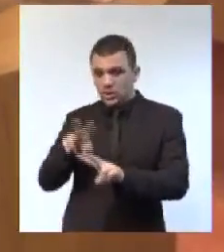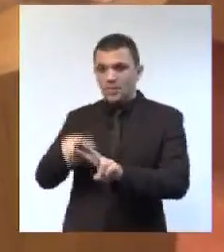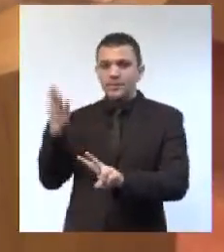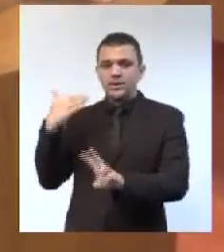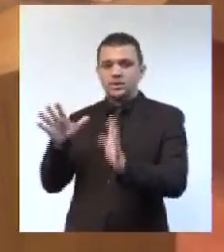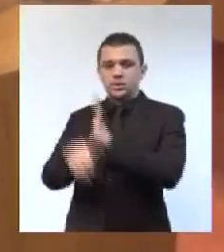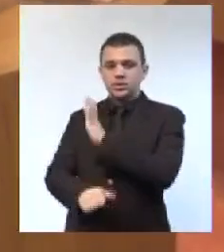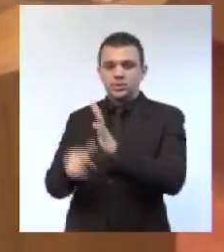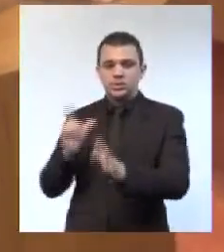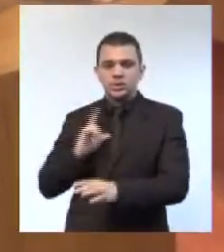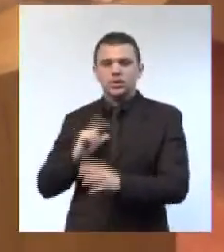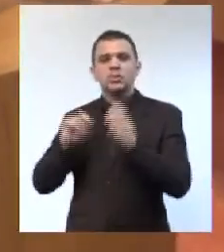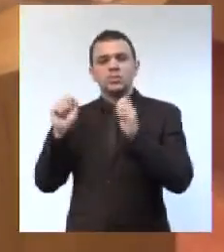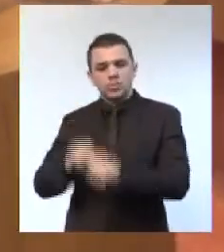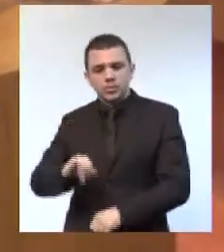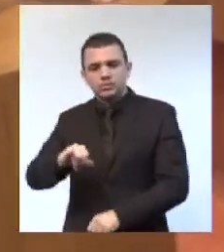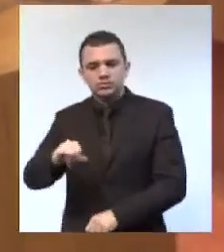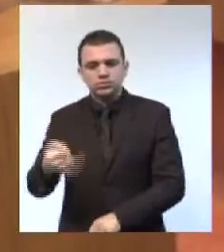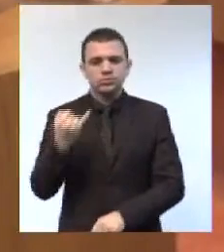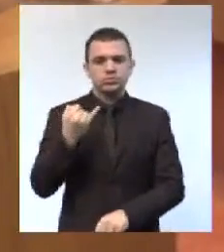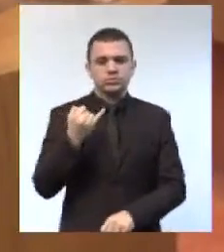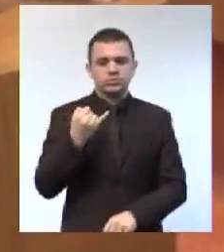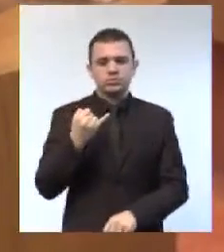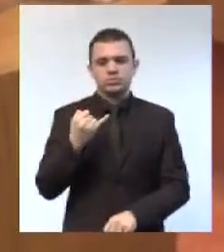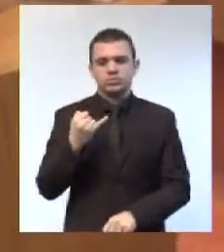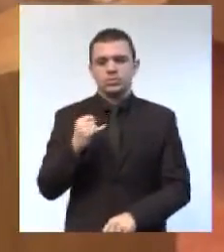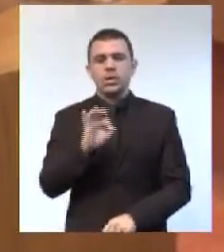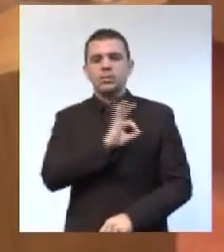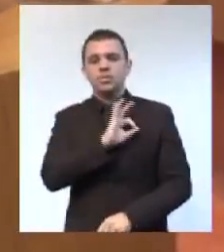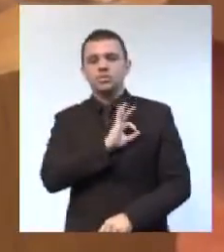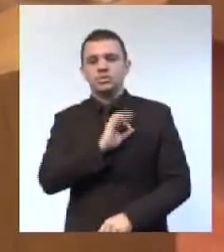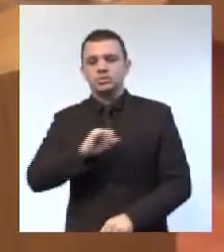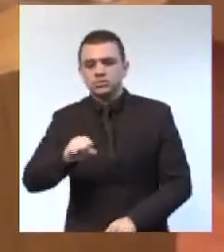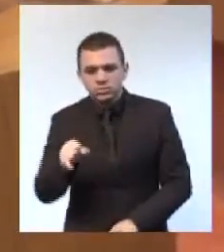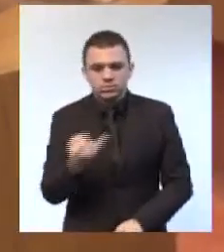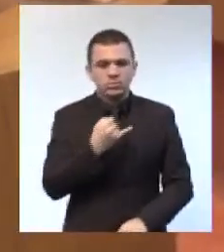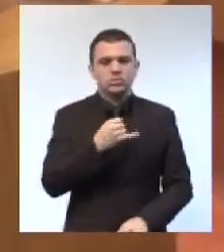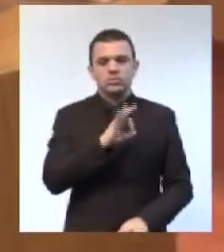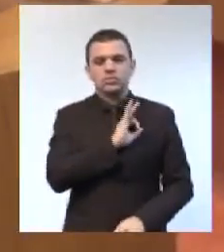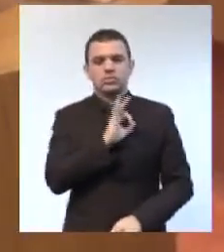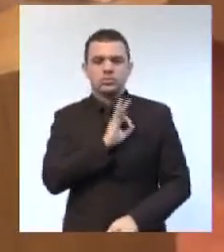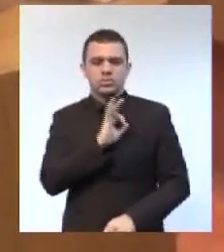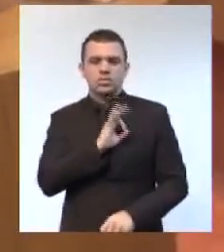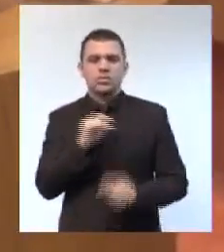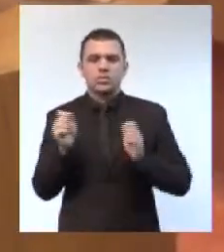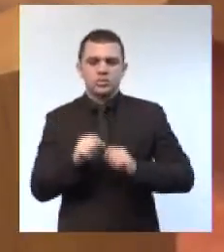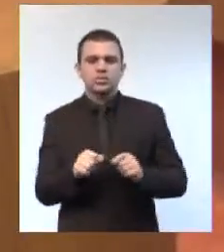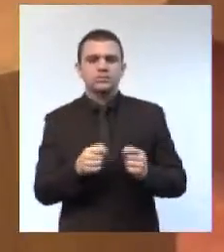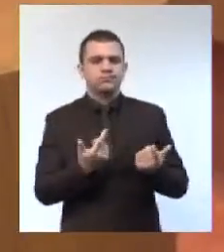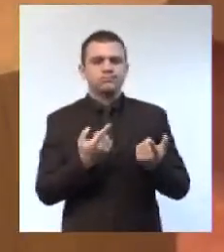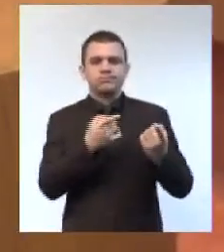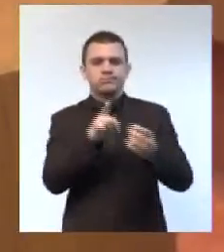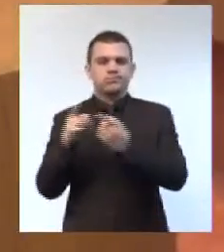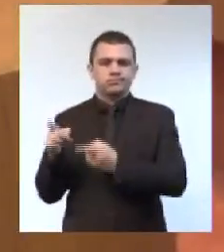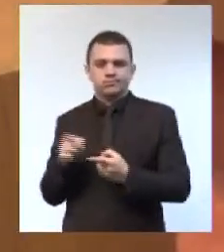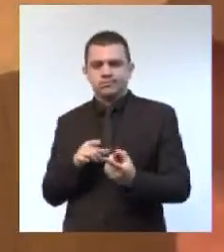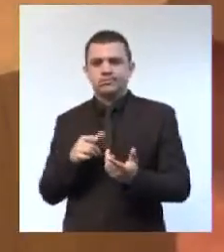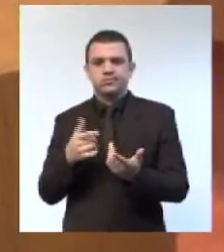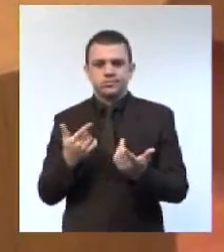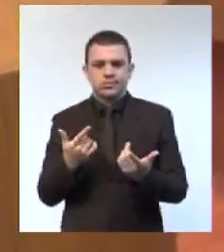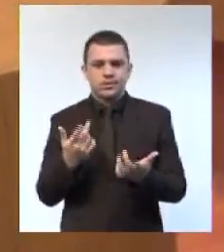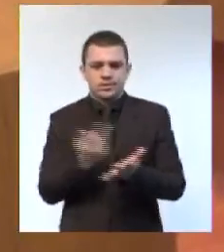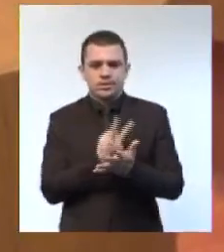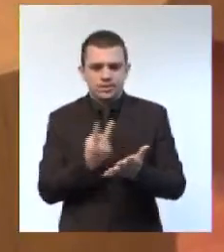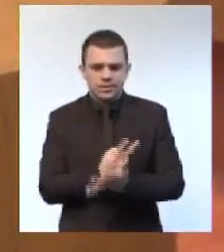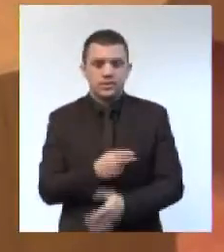Edivaldo Holanda, possam ser utilizados pela própria Polícia Civil no sentido de combater a criminalidade. Então, um veículo que